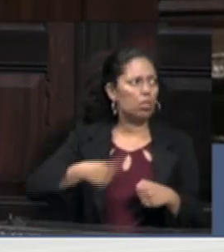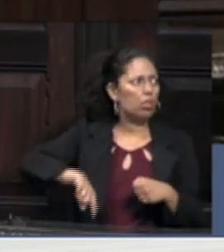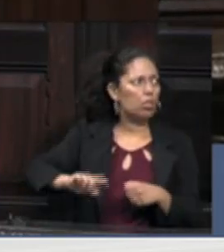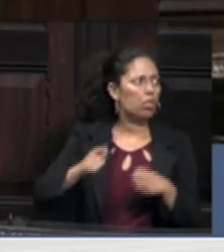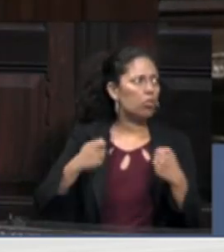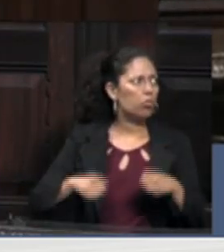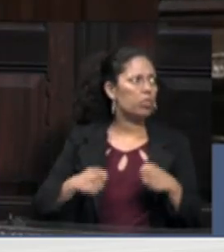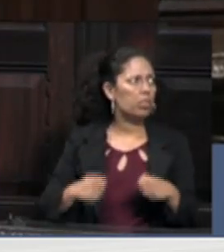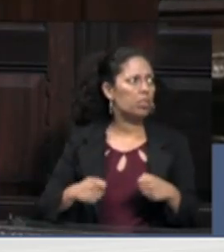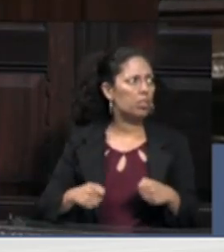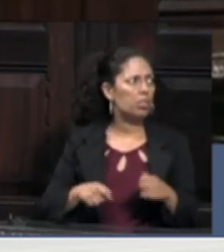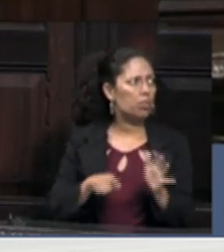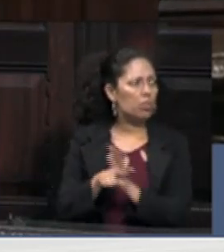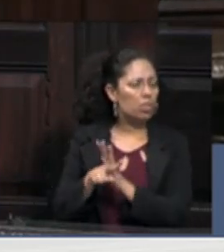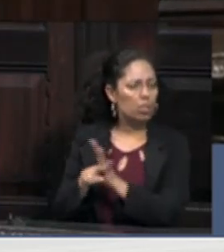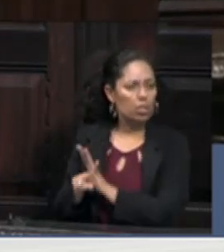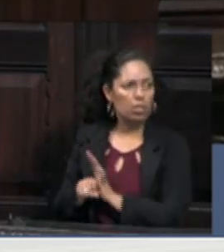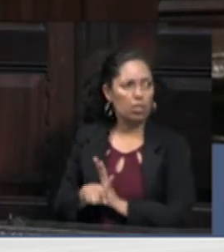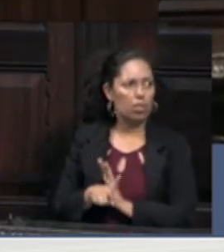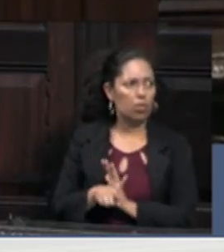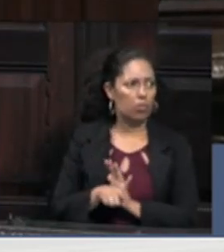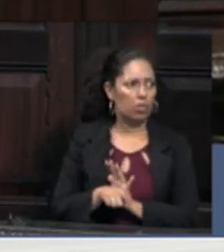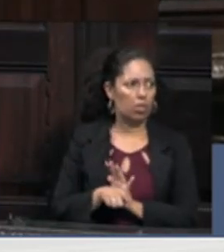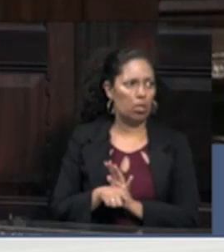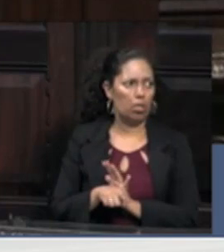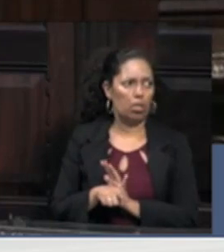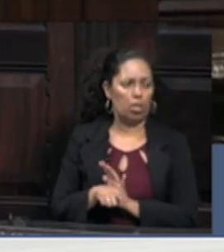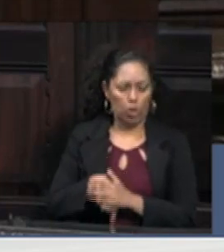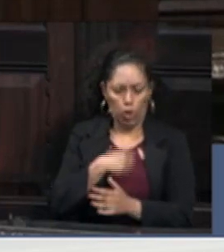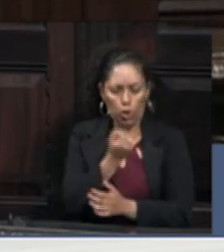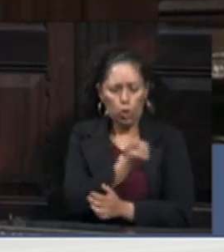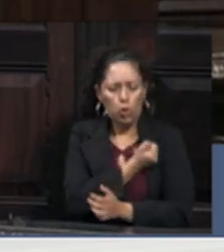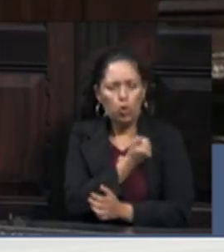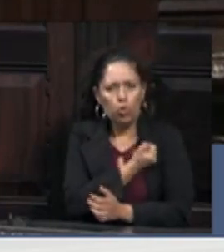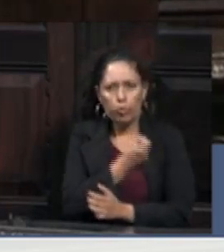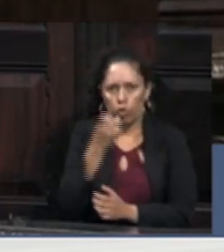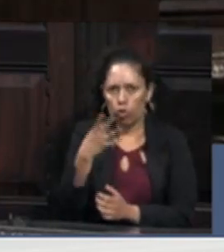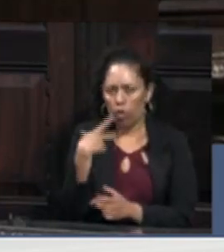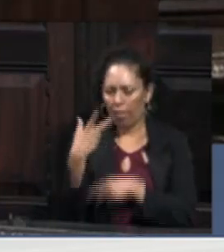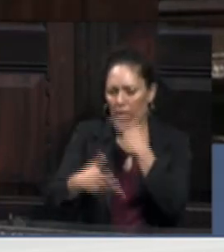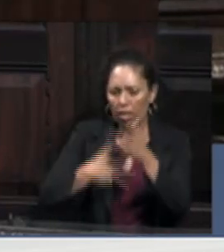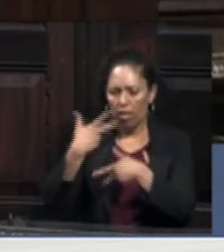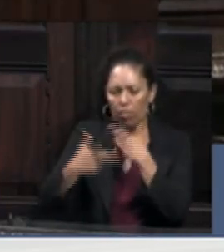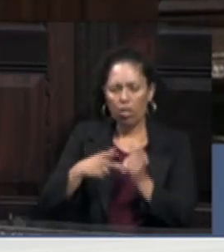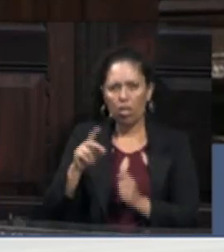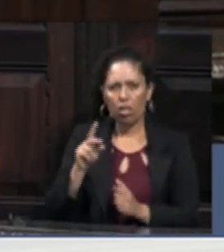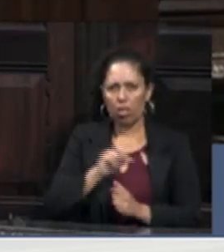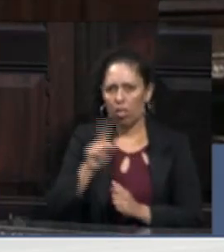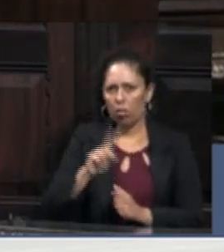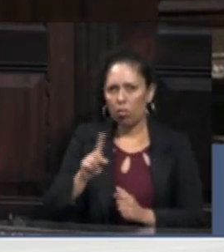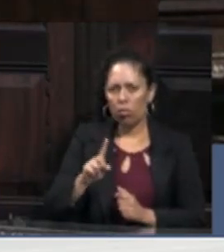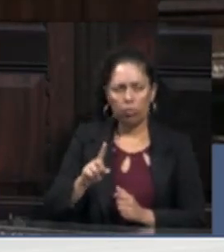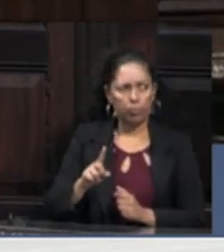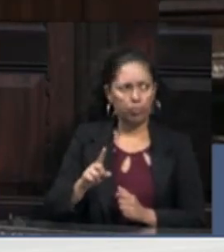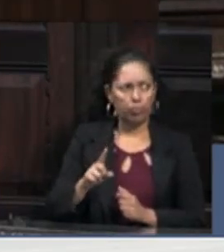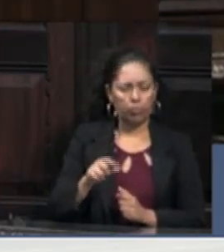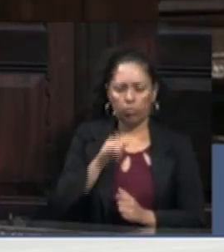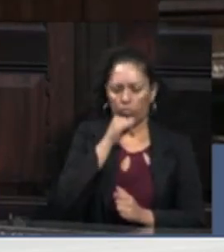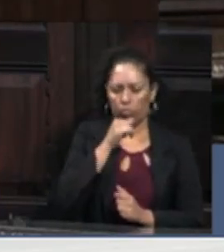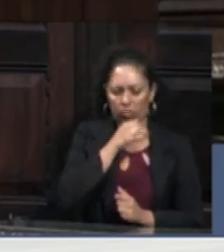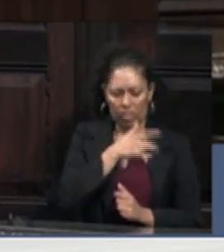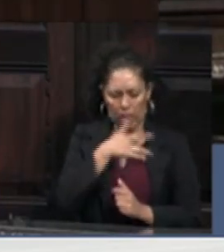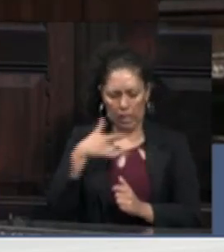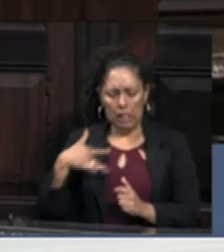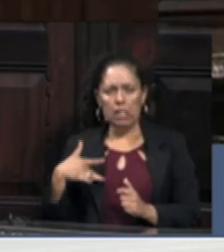aqui, vou concluir, deputado André Ciliano, além dos números, é o modelo. Vamos continuar na saúde, jogando peso